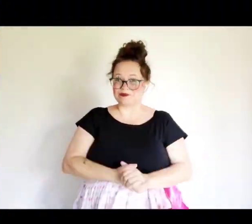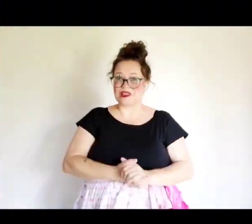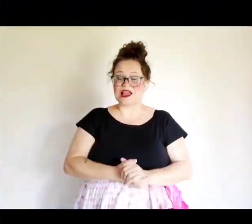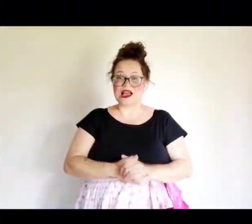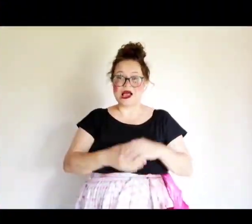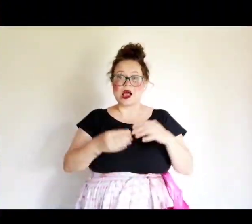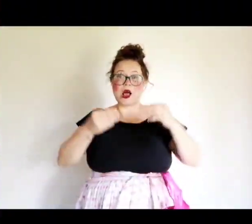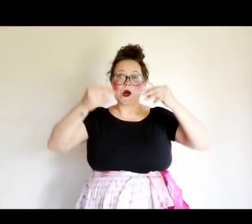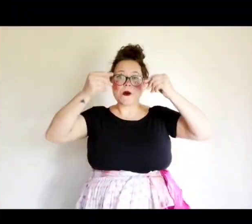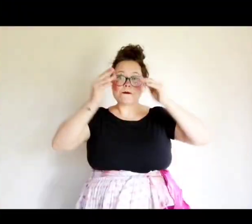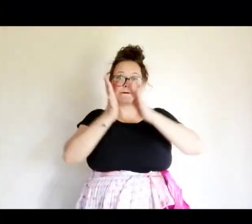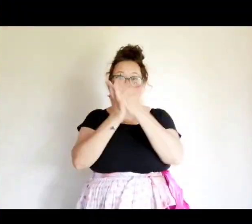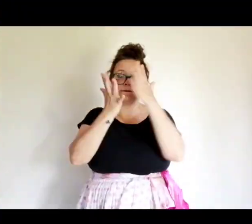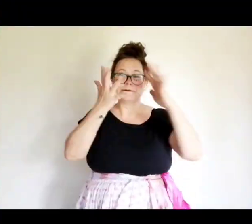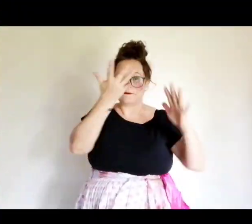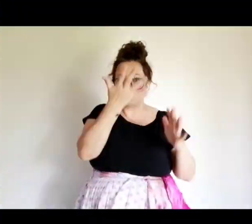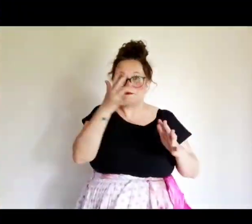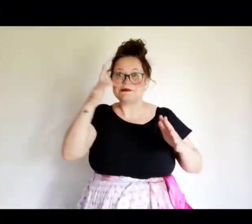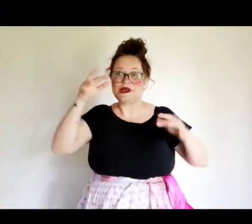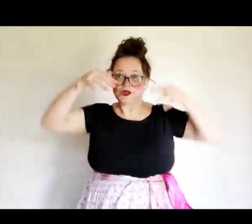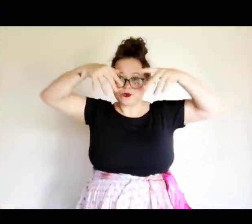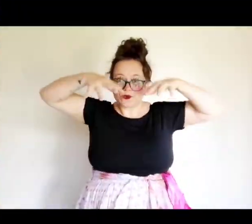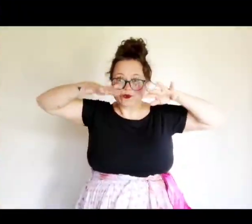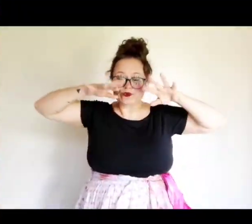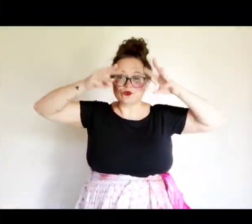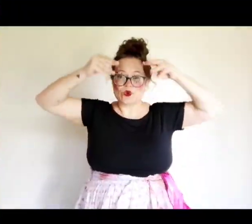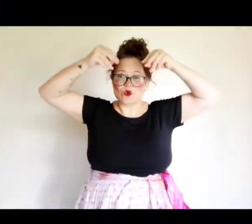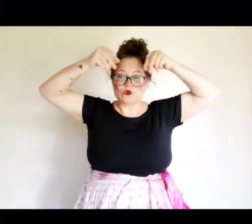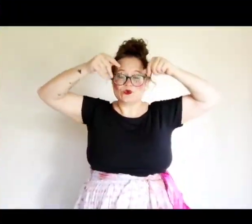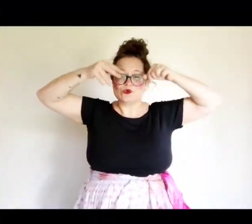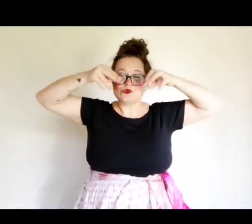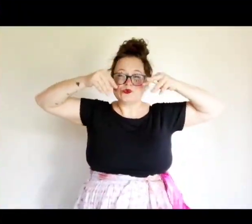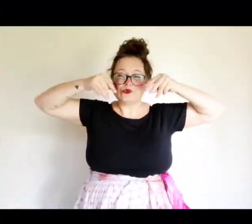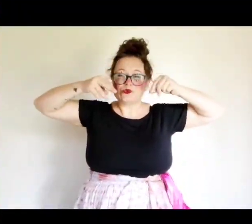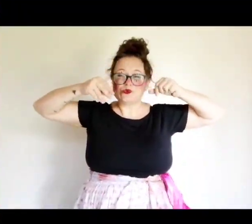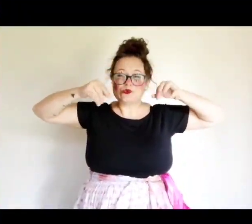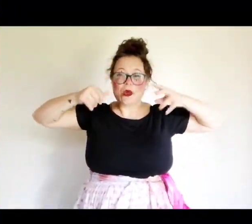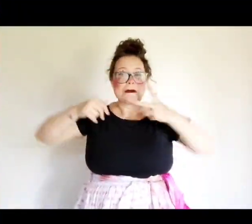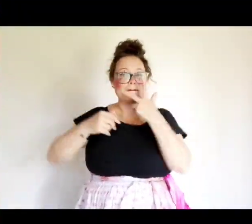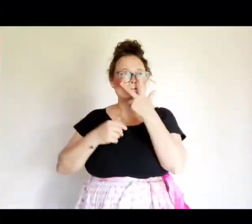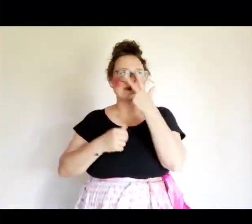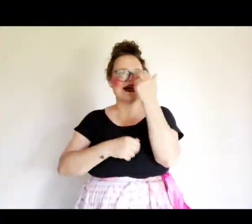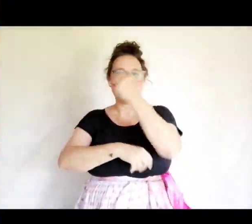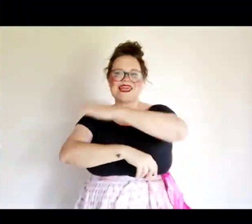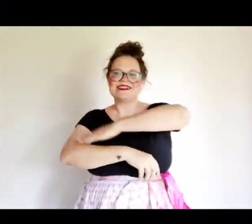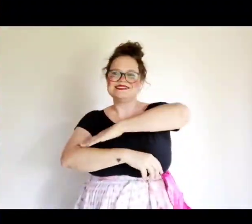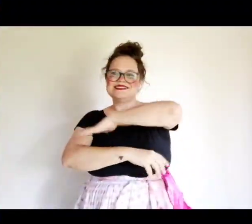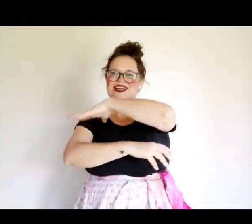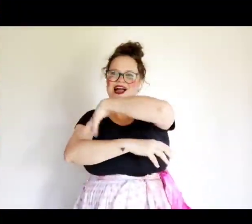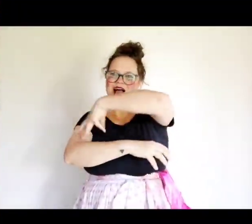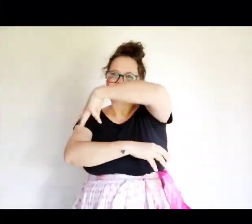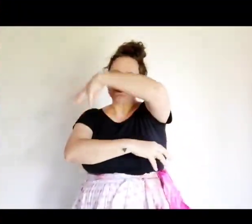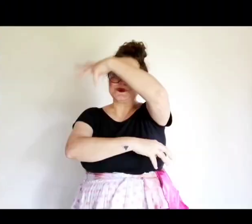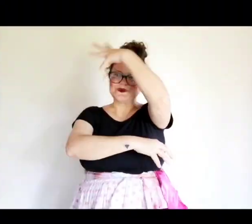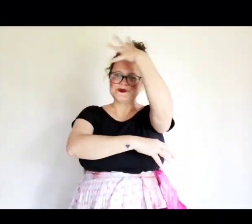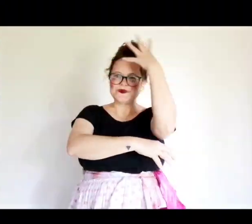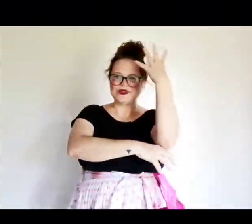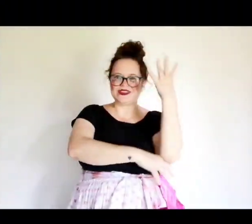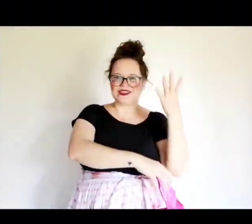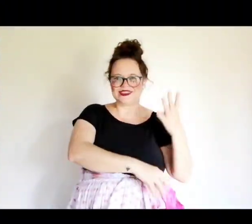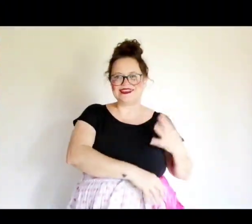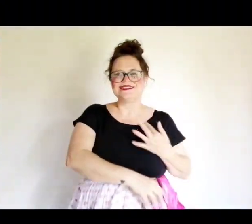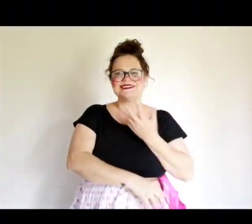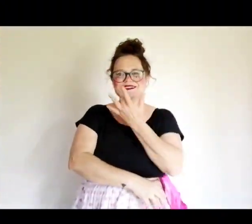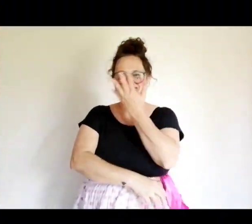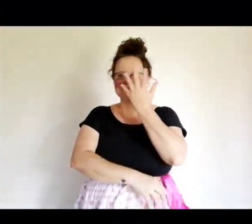elas criaram como se fossem minúsculos arco-íris, vários, brilhando assim, na